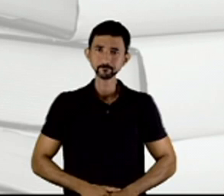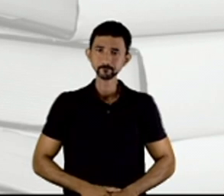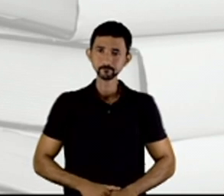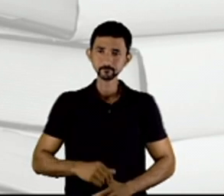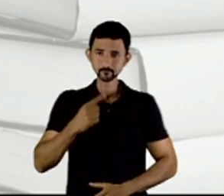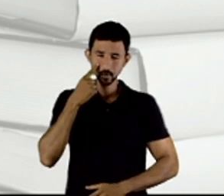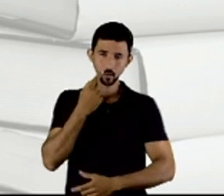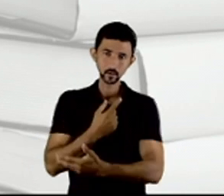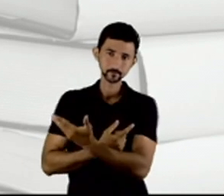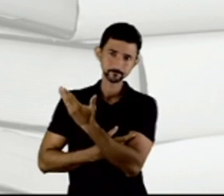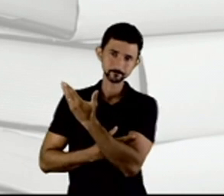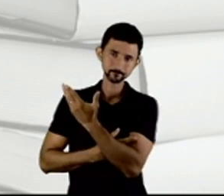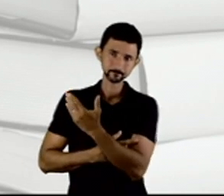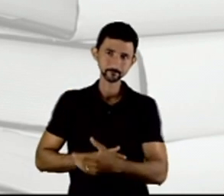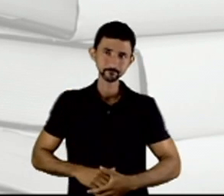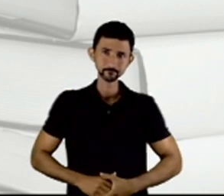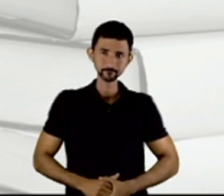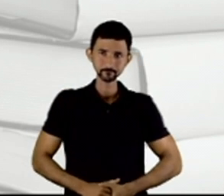Vamos dividir isso daí.